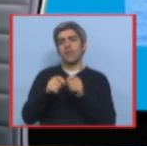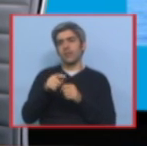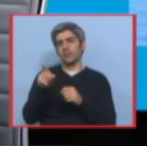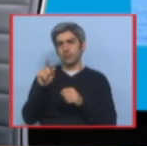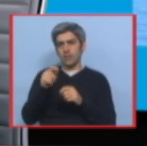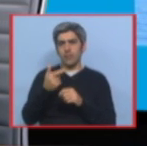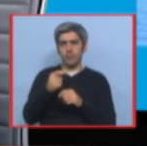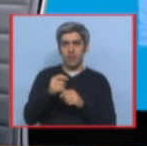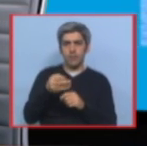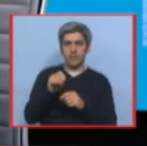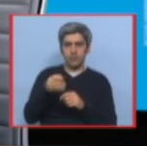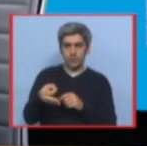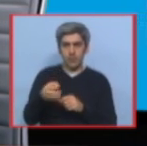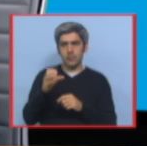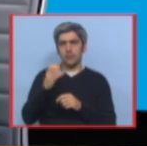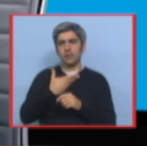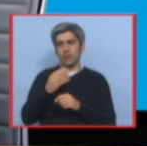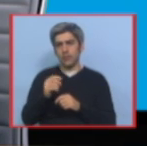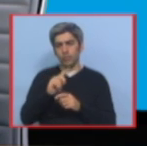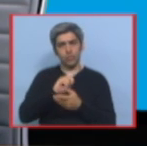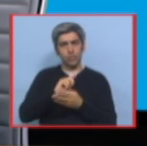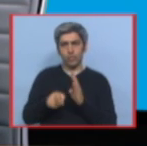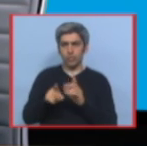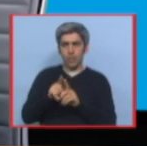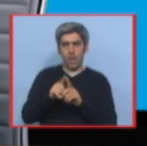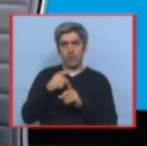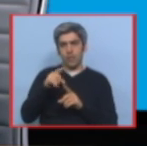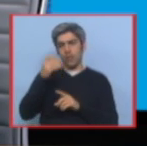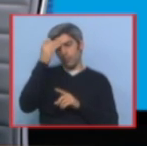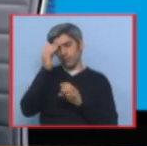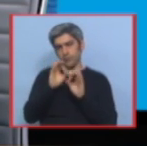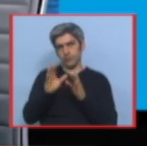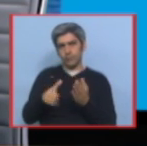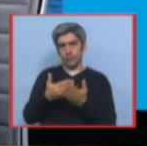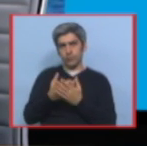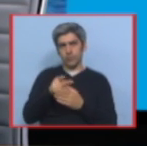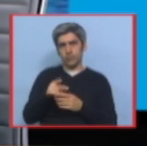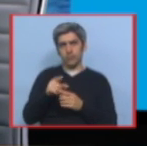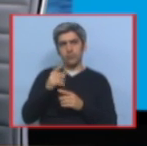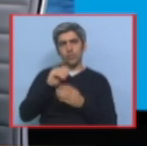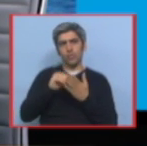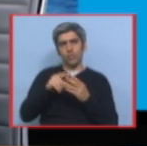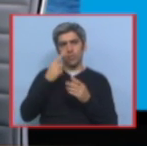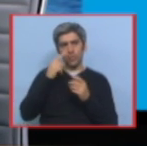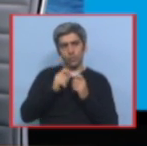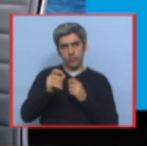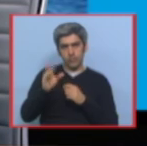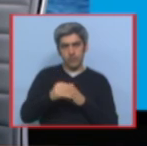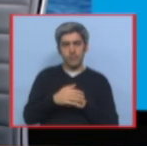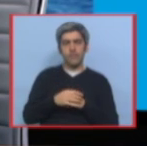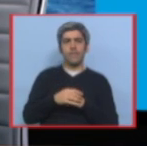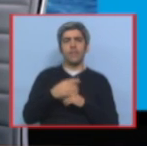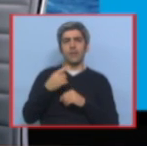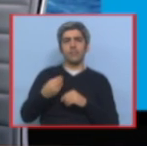parlamentar, o Bloco de Esquerda, o PCP, o CDS. Portanto, todos eles têm, de alguma maneira, propostas neste sentido. E há